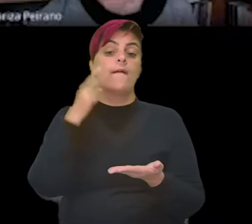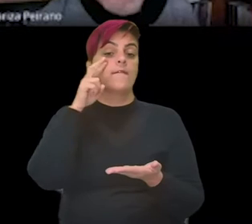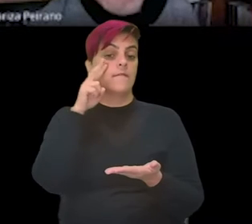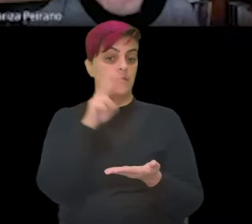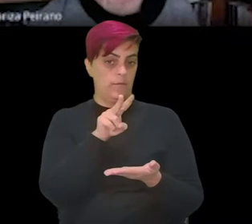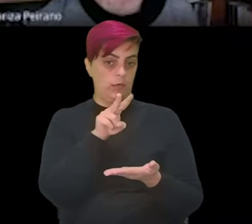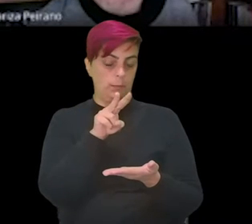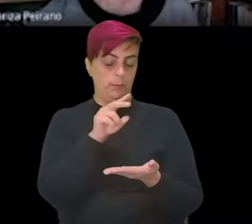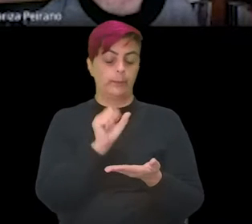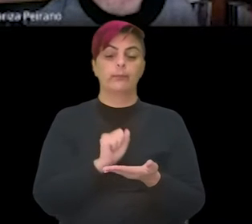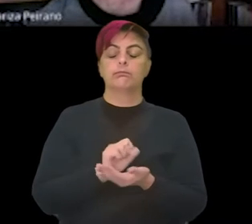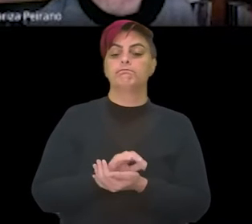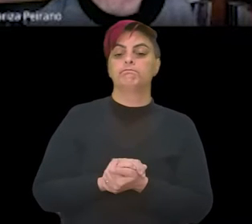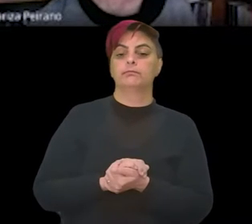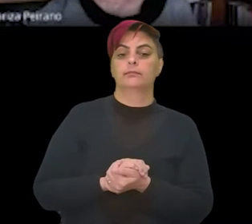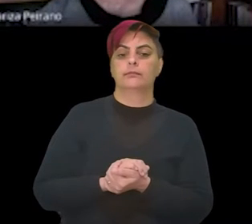viu,